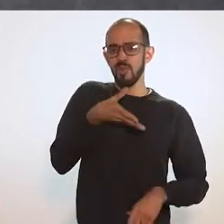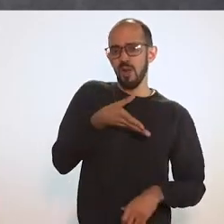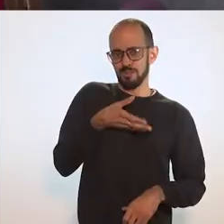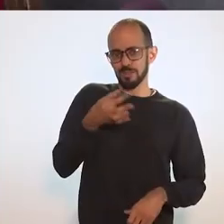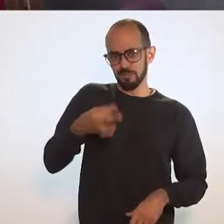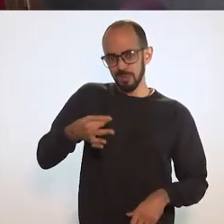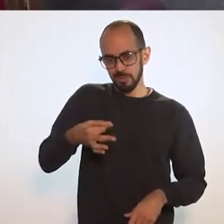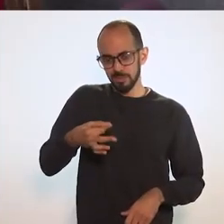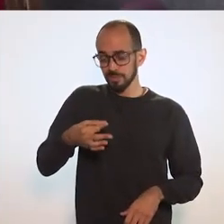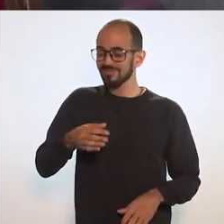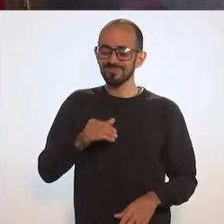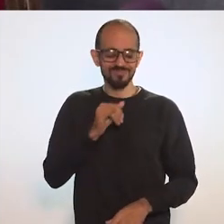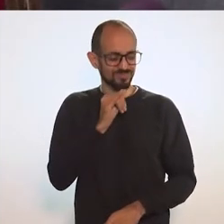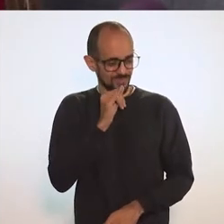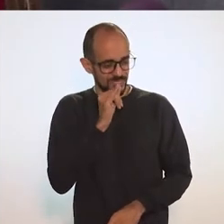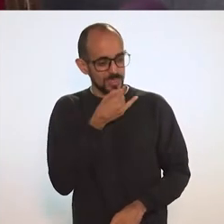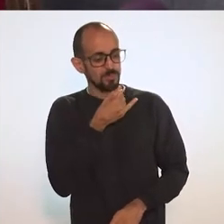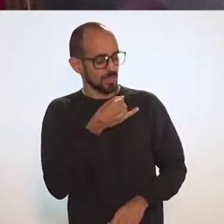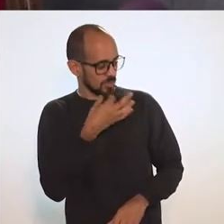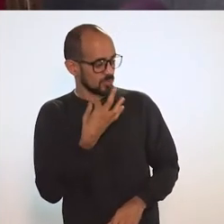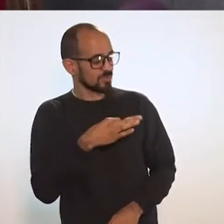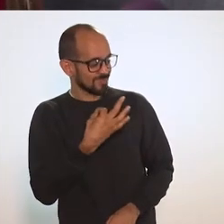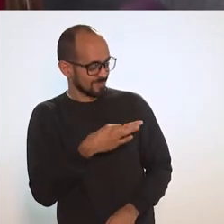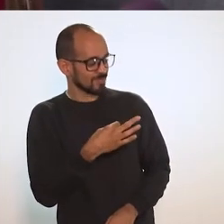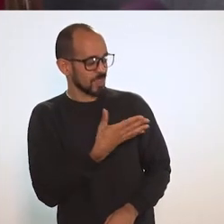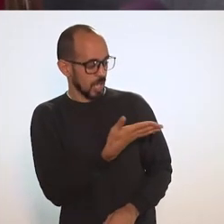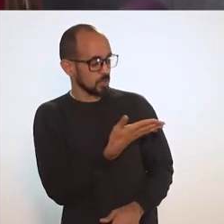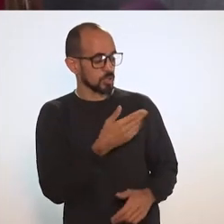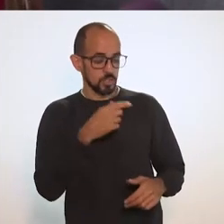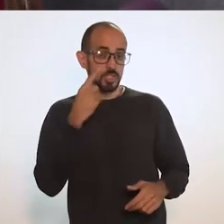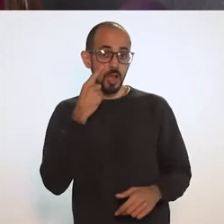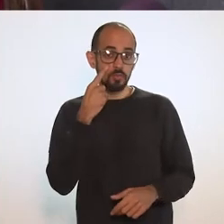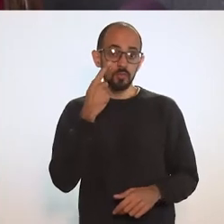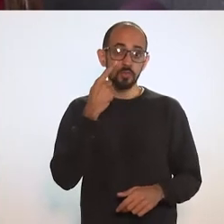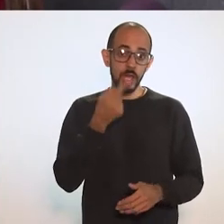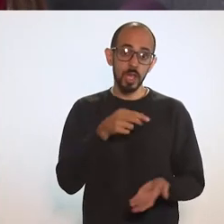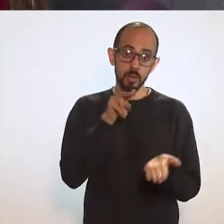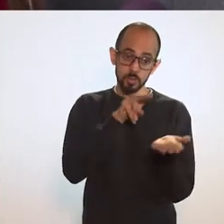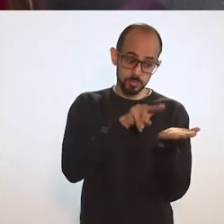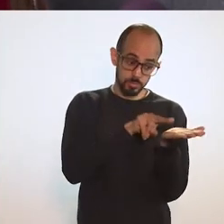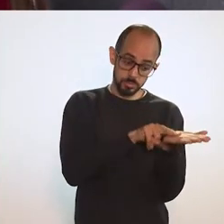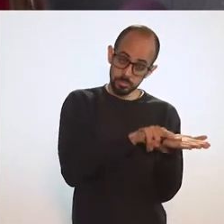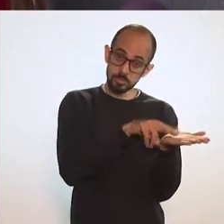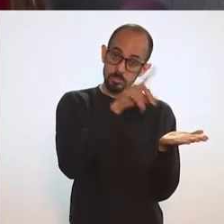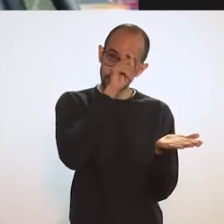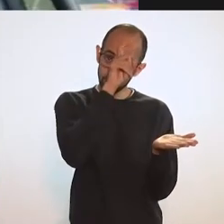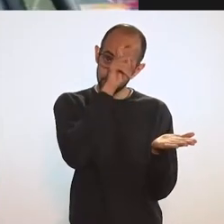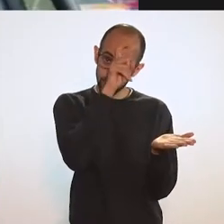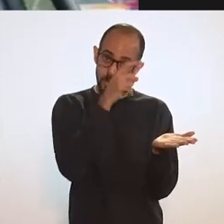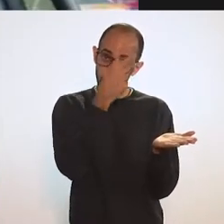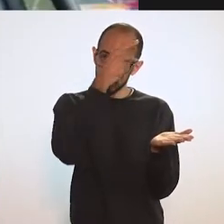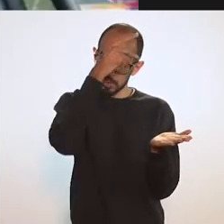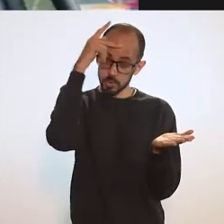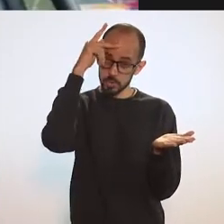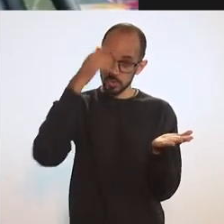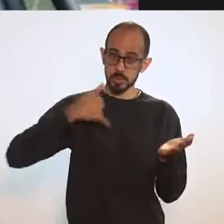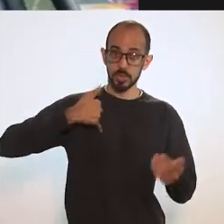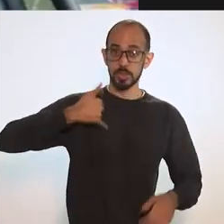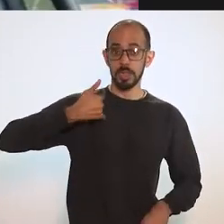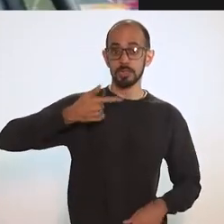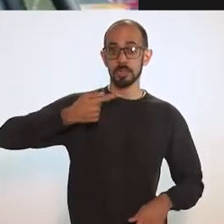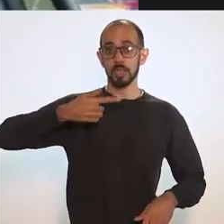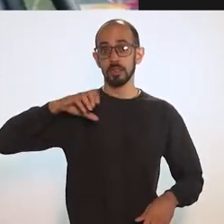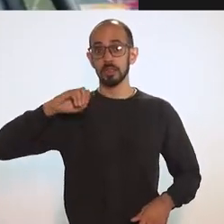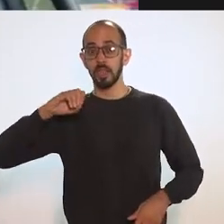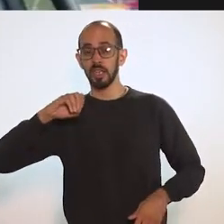né? Infelizmente, a gente está vendo agora internar e morrer pessoas que estão na faixa de